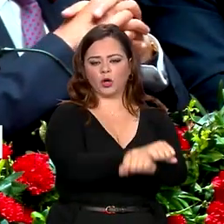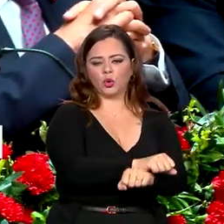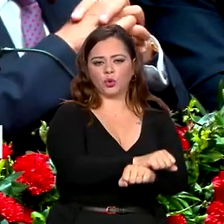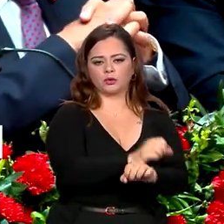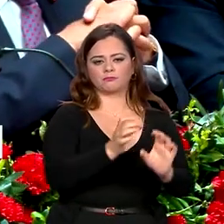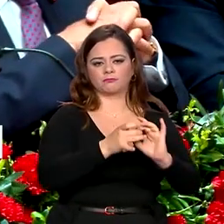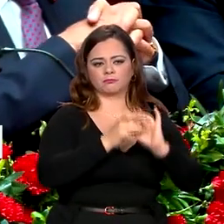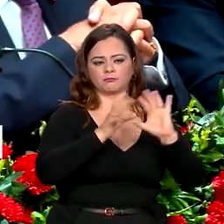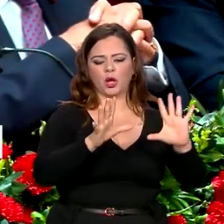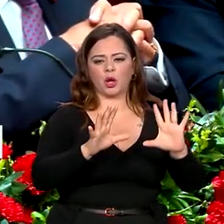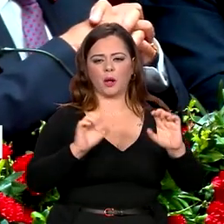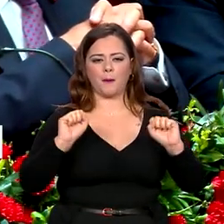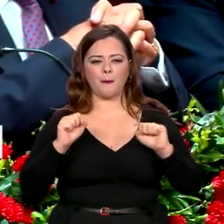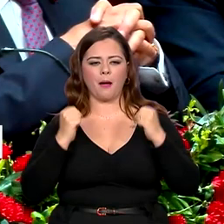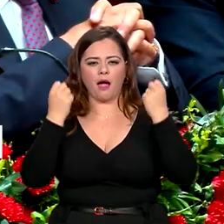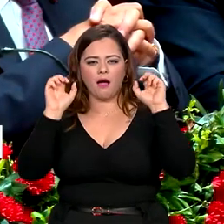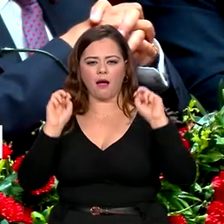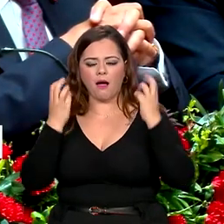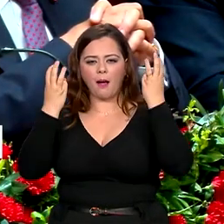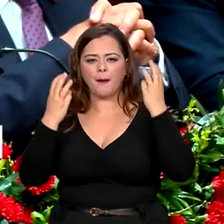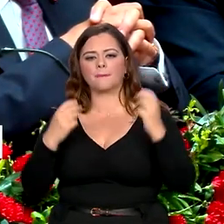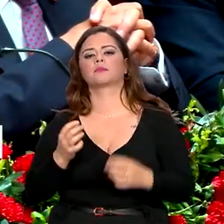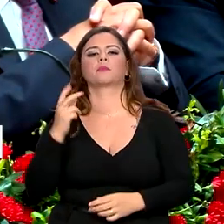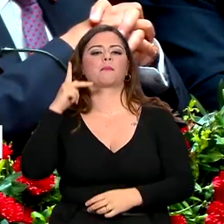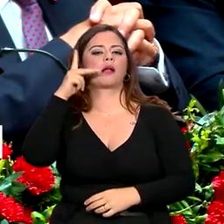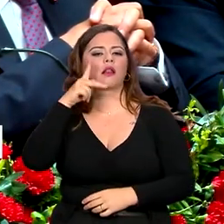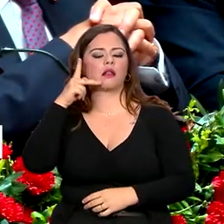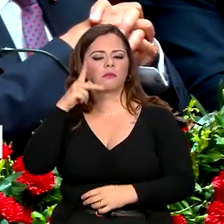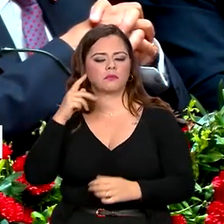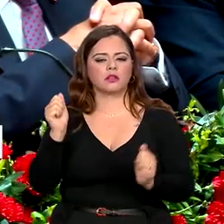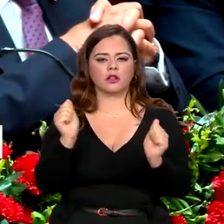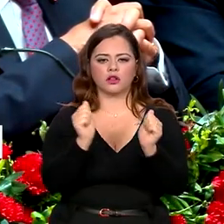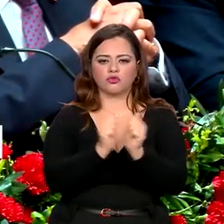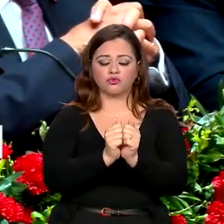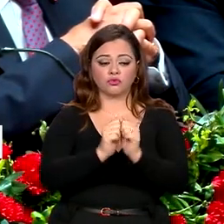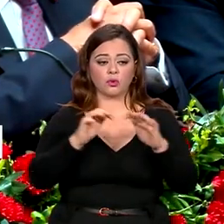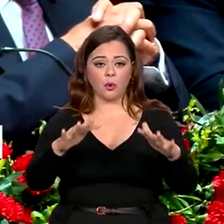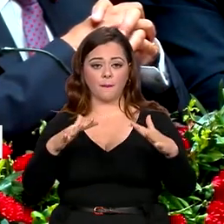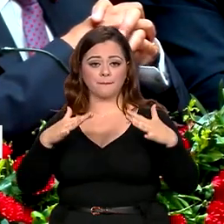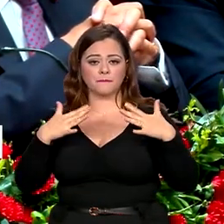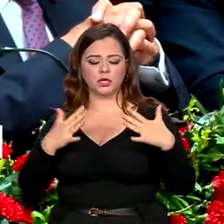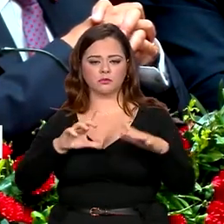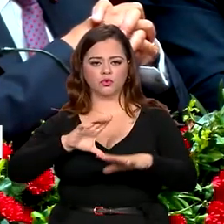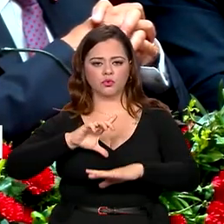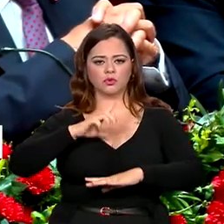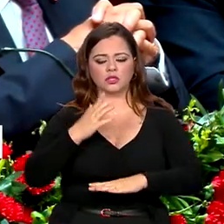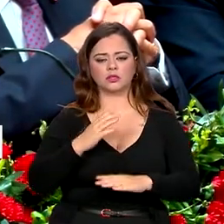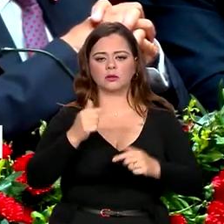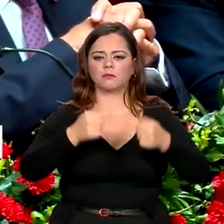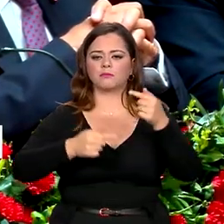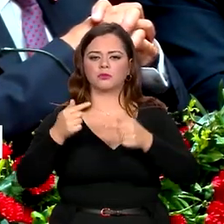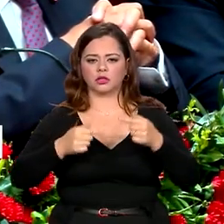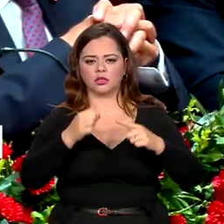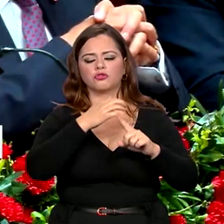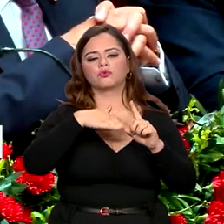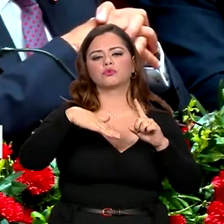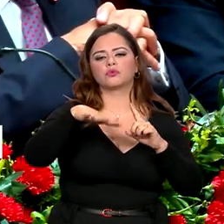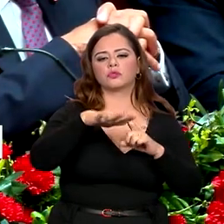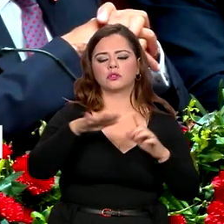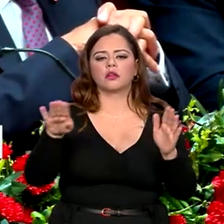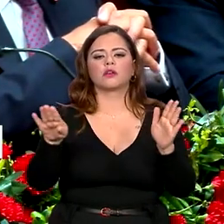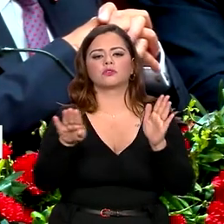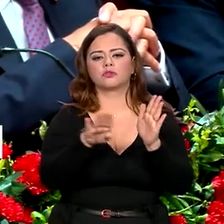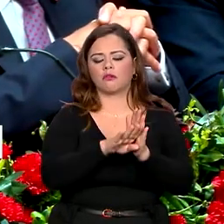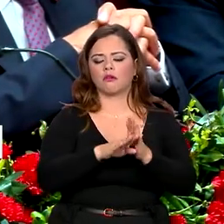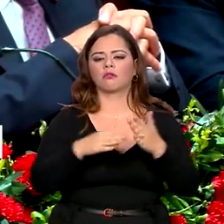uma vibrante democracia parlamentar com as impressionantes conquistas políticas e sociais alcançadas